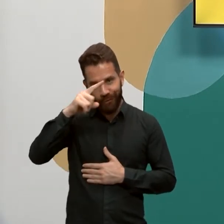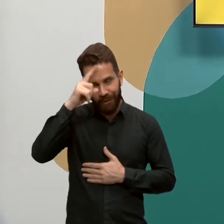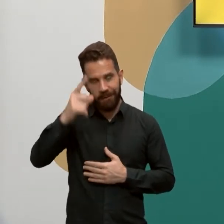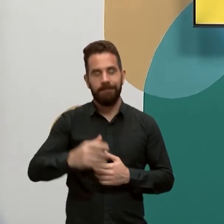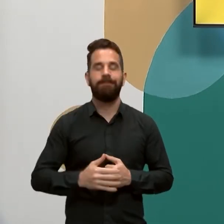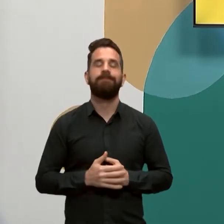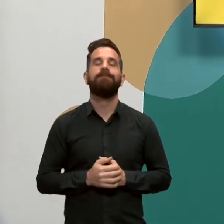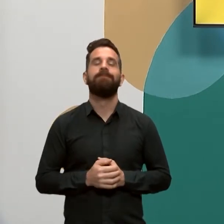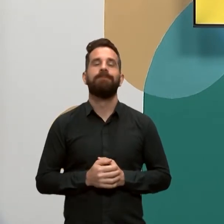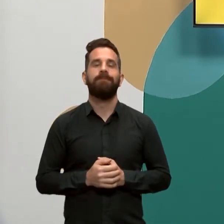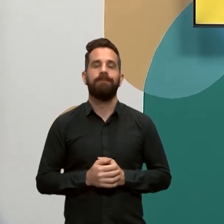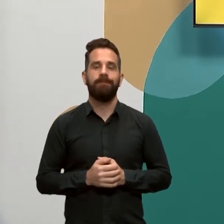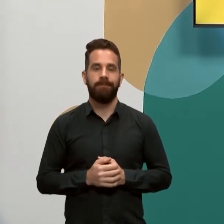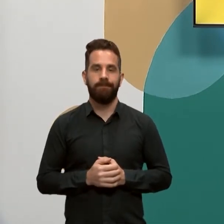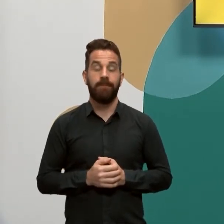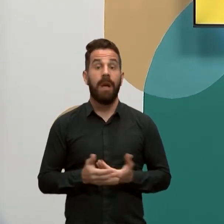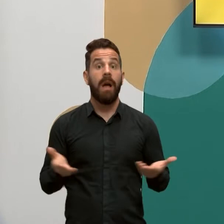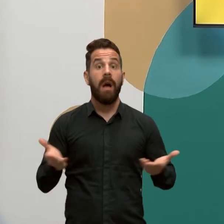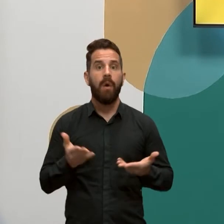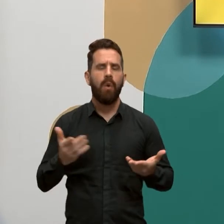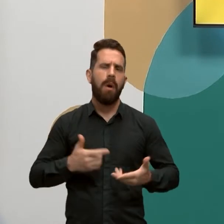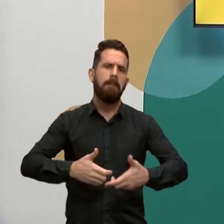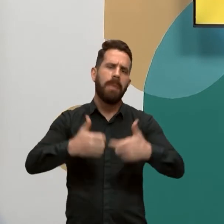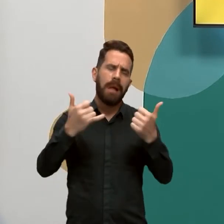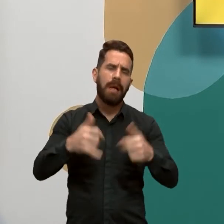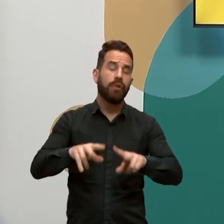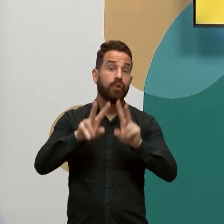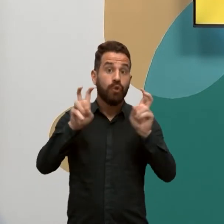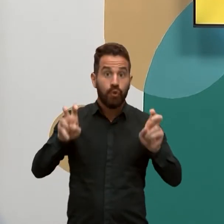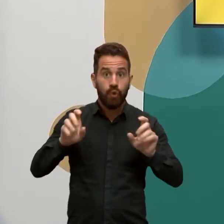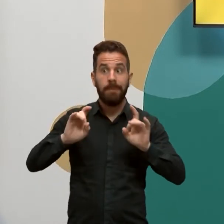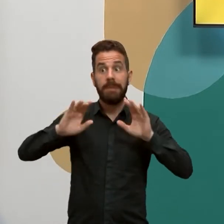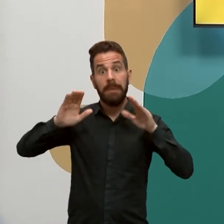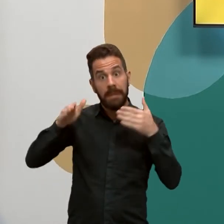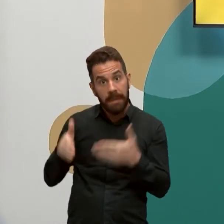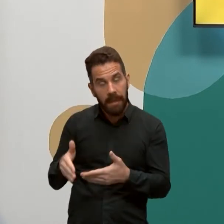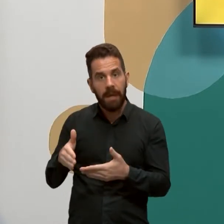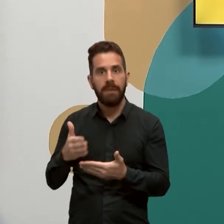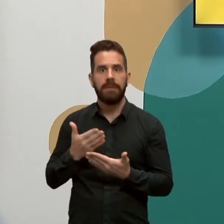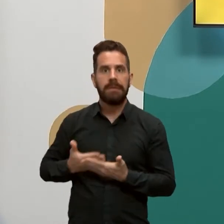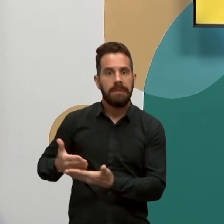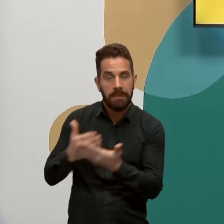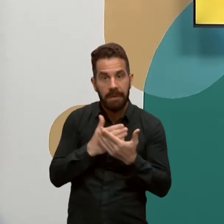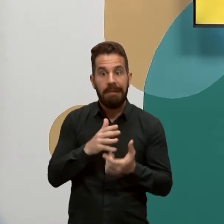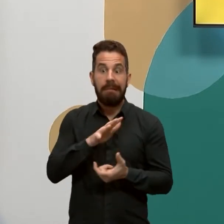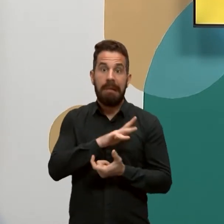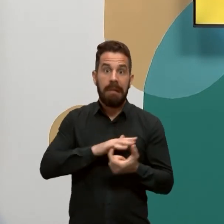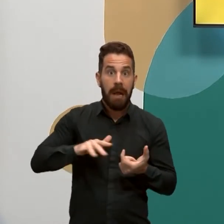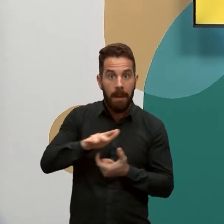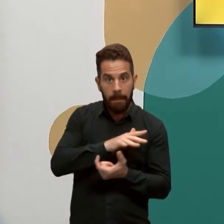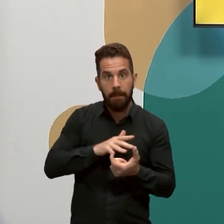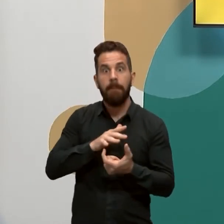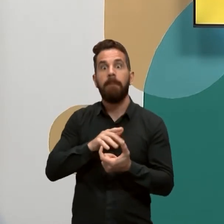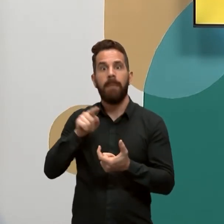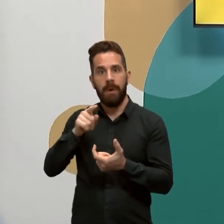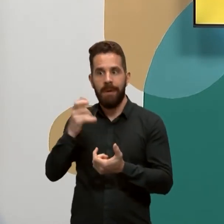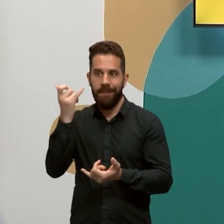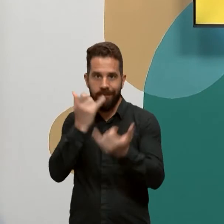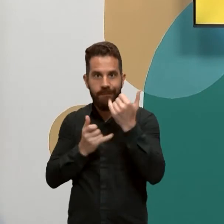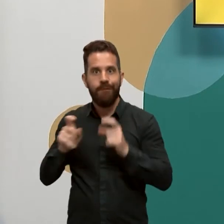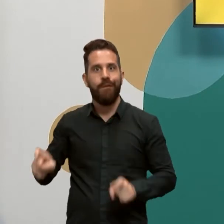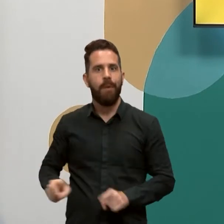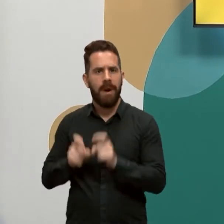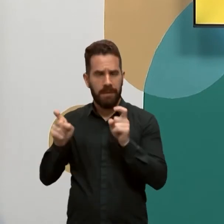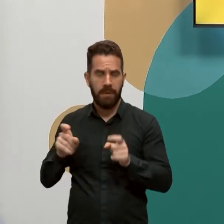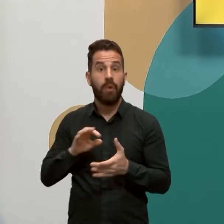E agora nós vamos falar sobre uma especialização em letramento informacional. As inscrições